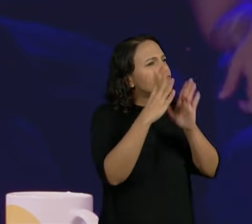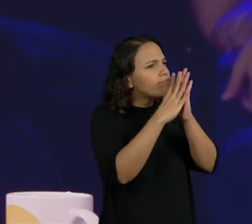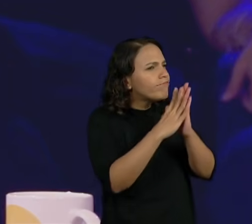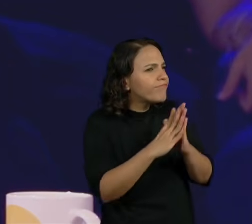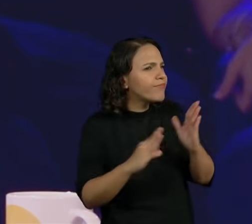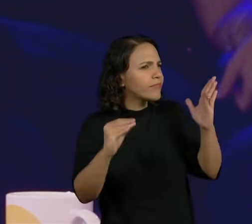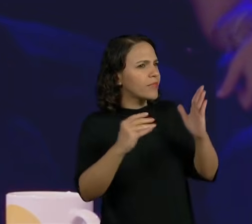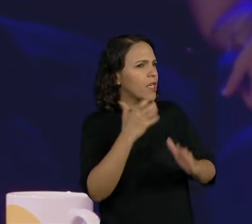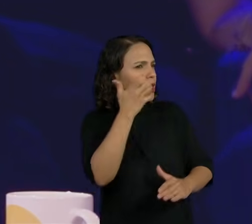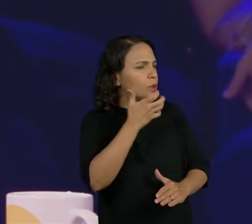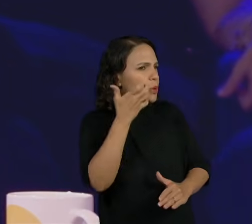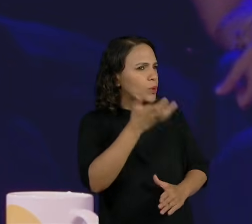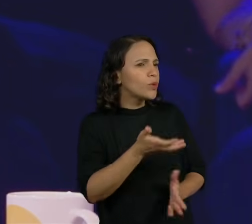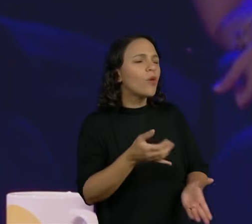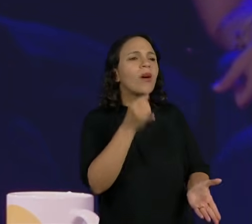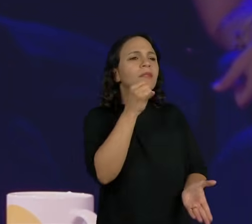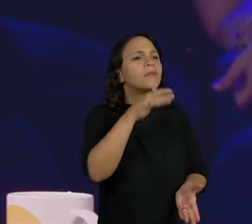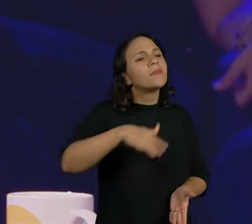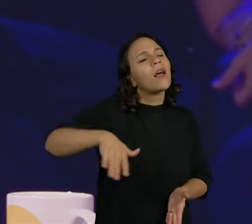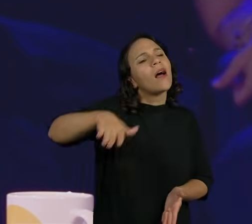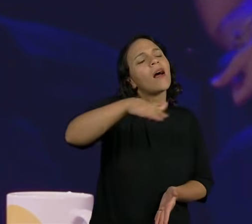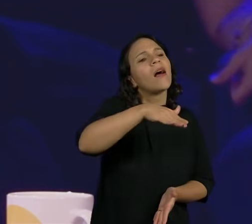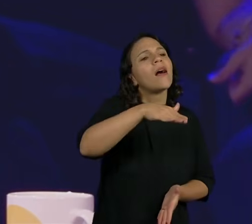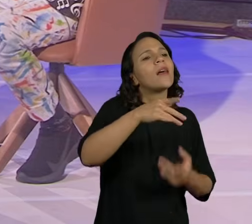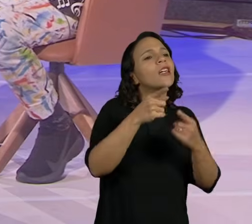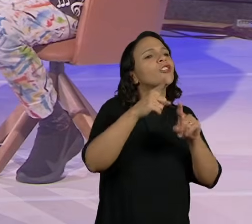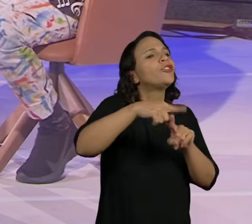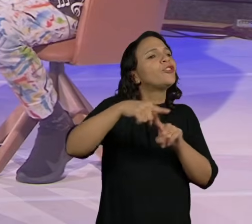assim cantores, por exemplo, Brega tinha um...